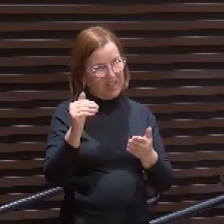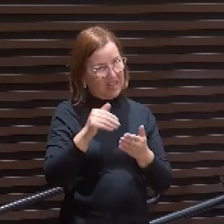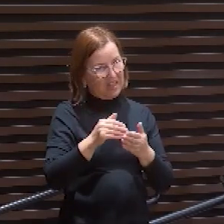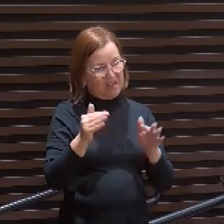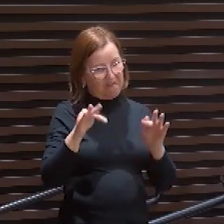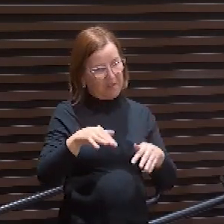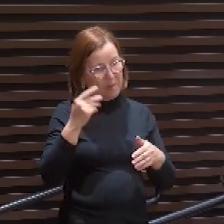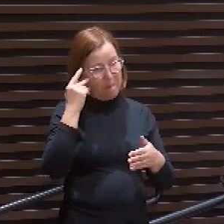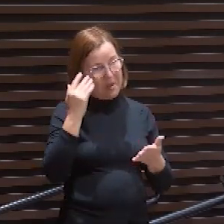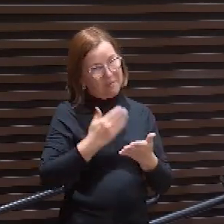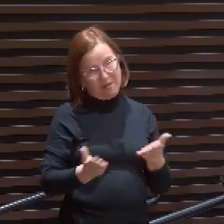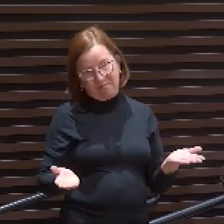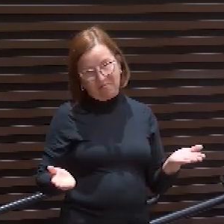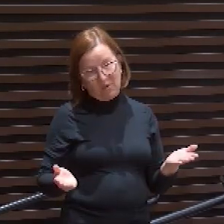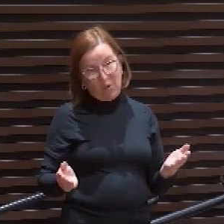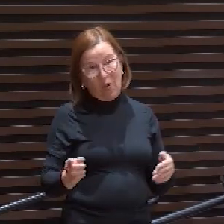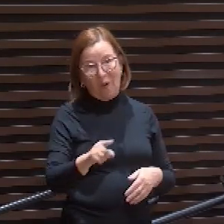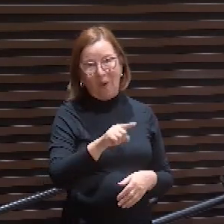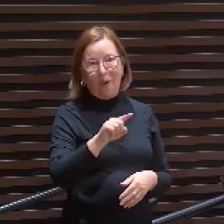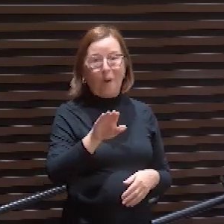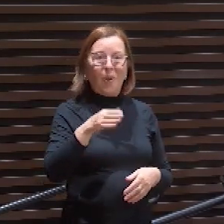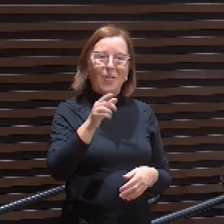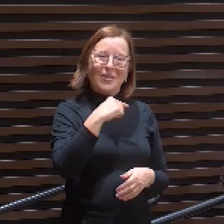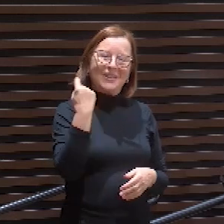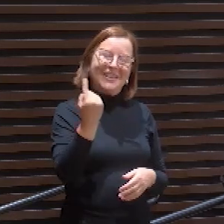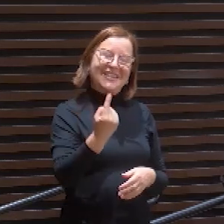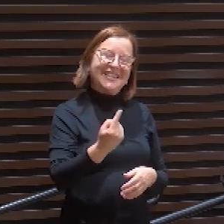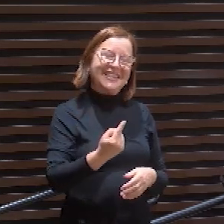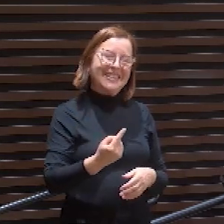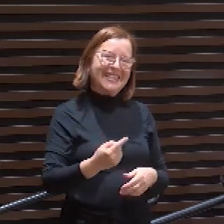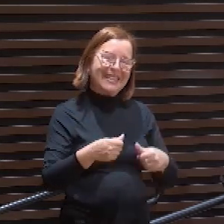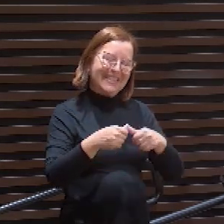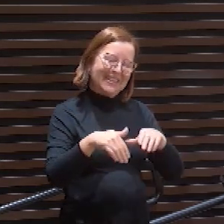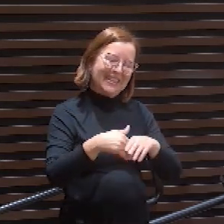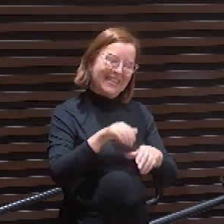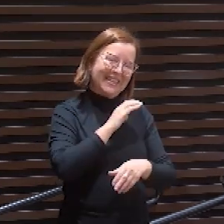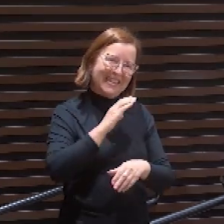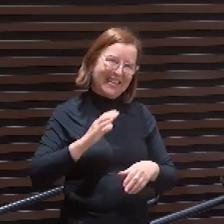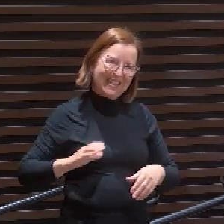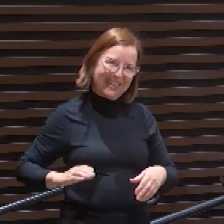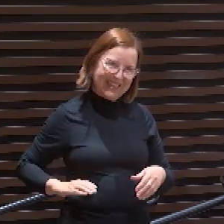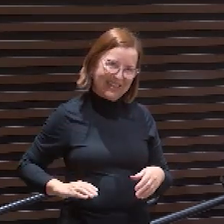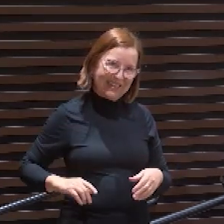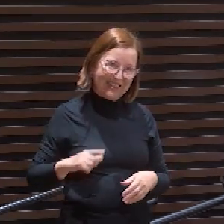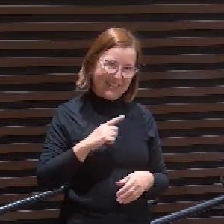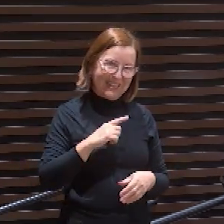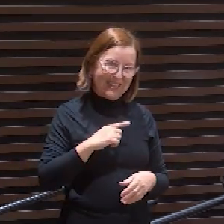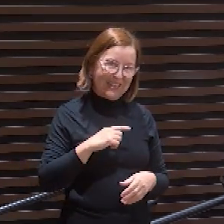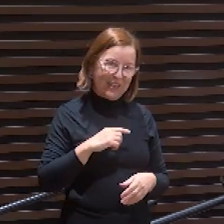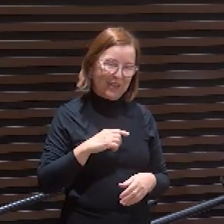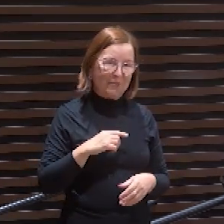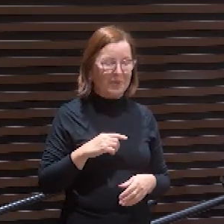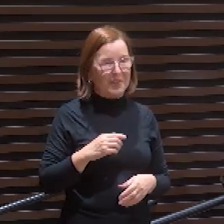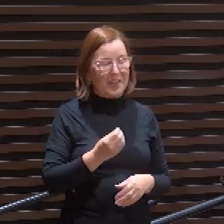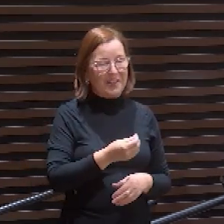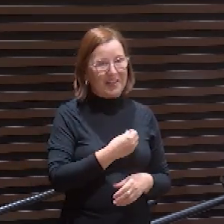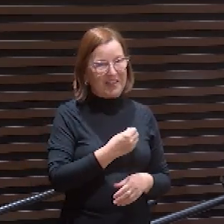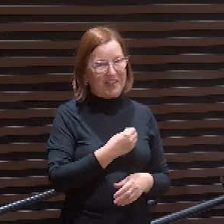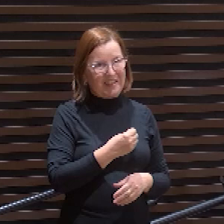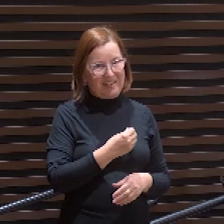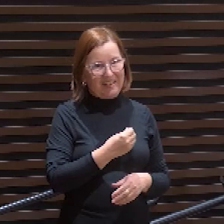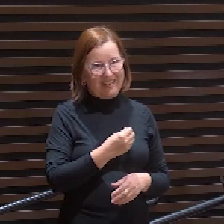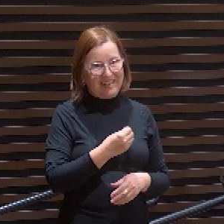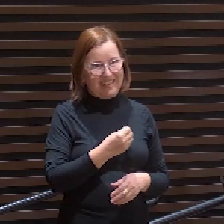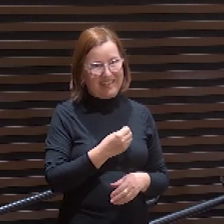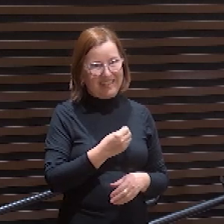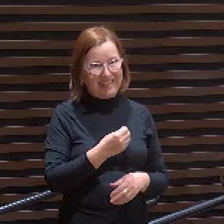perdição, ou nós estamos em Cristo, e em Cristo nós temos uma outra realidade, até